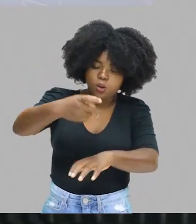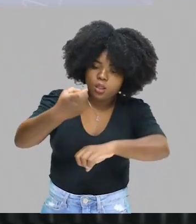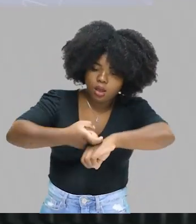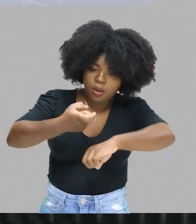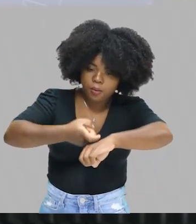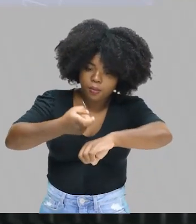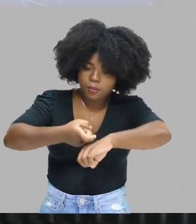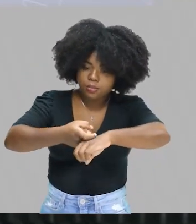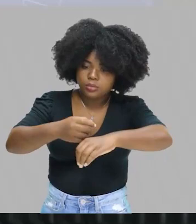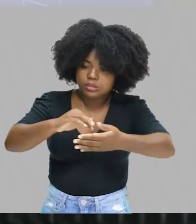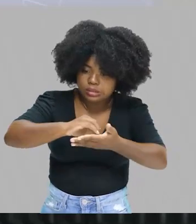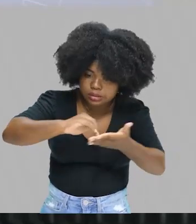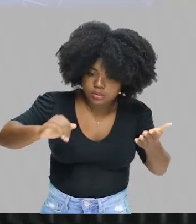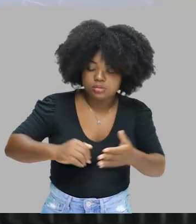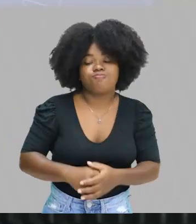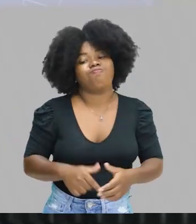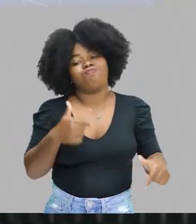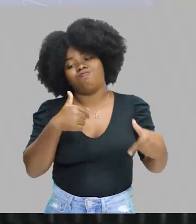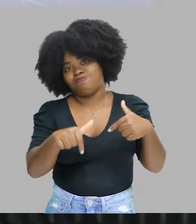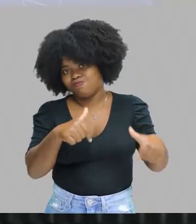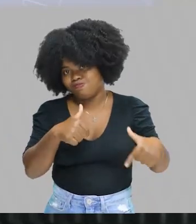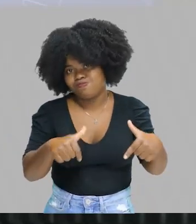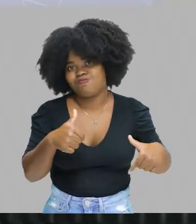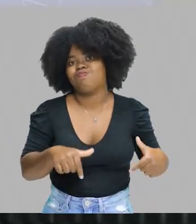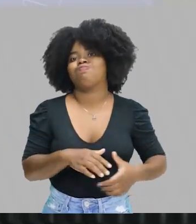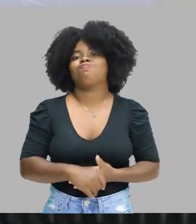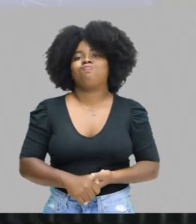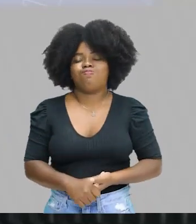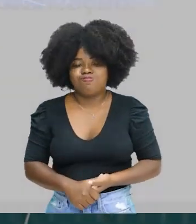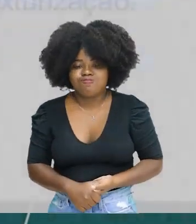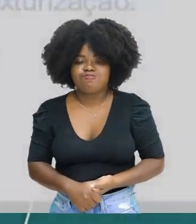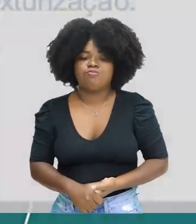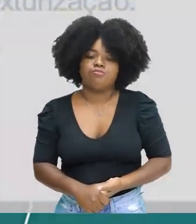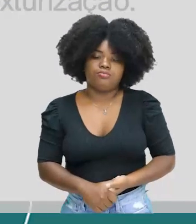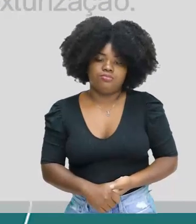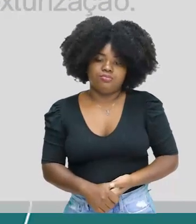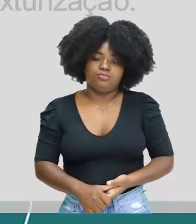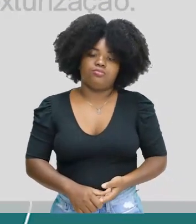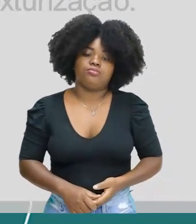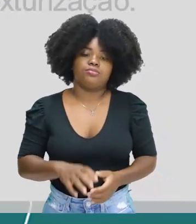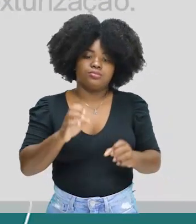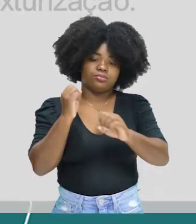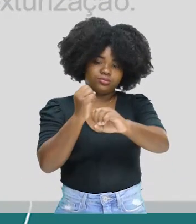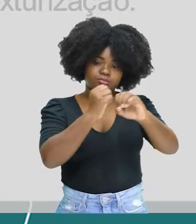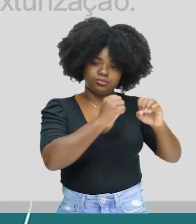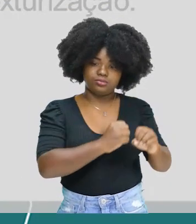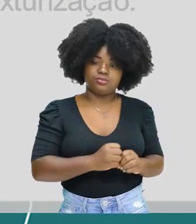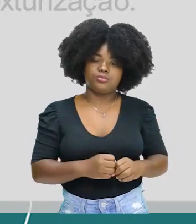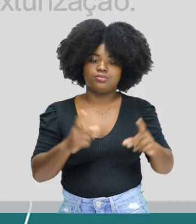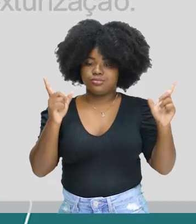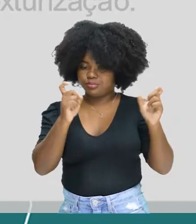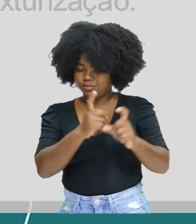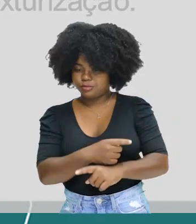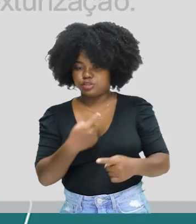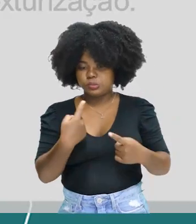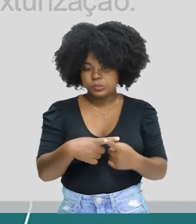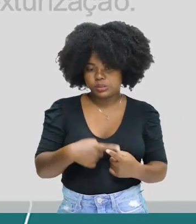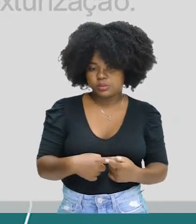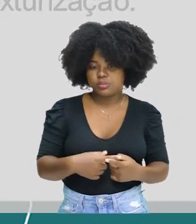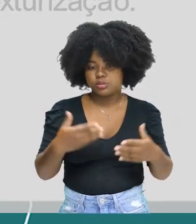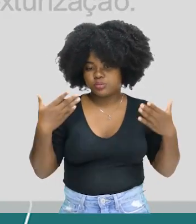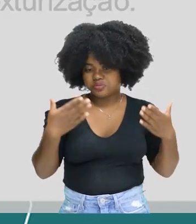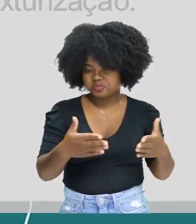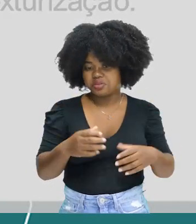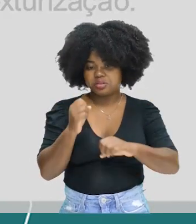e você tira a peça de lá. É trabalhoso. A escultura em si, ela é um pouco mais complicada, por quê? Porque na hora que você trabalha a escultura, né,